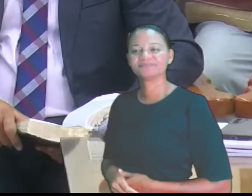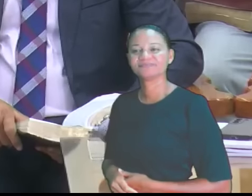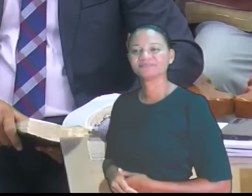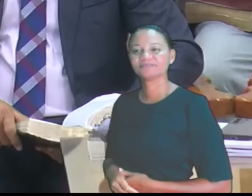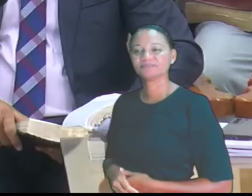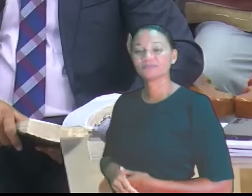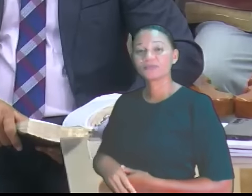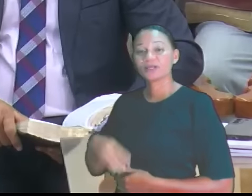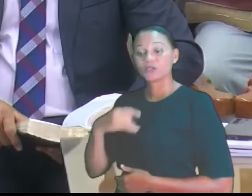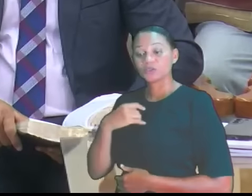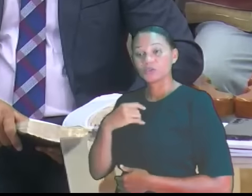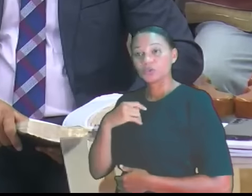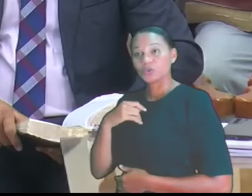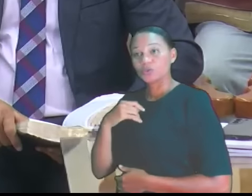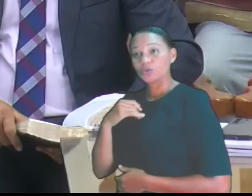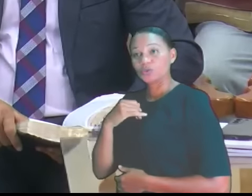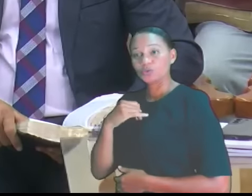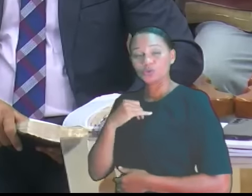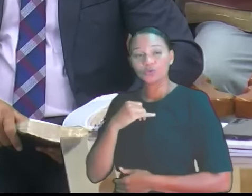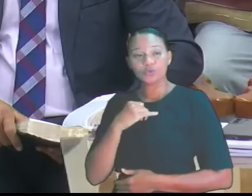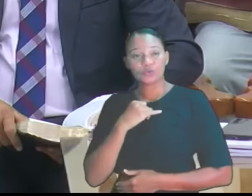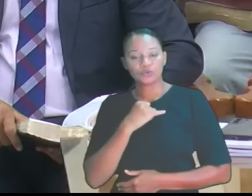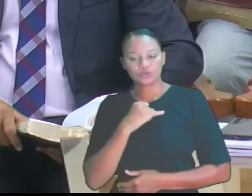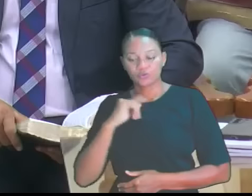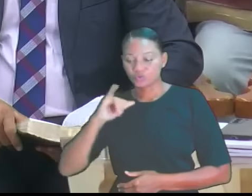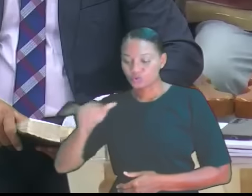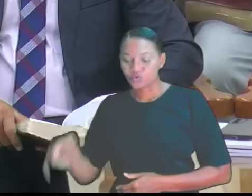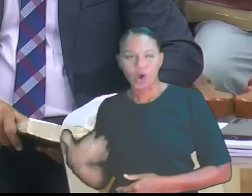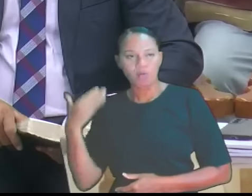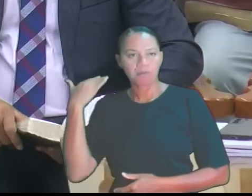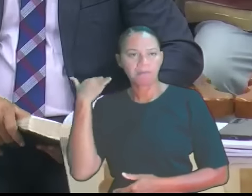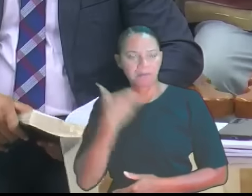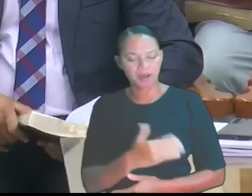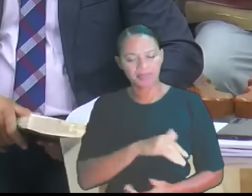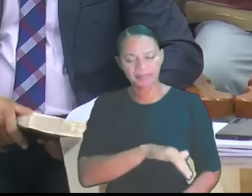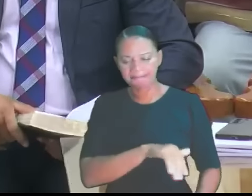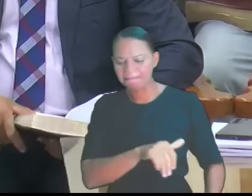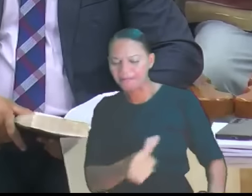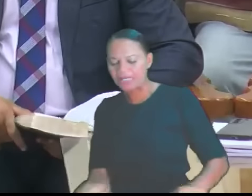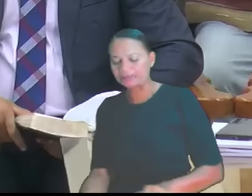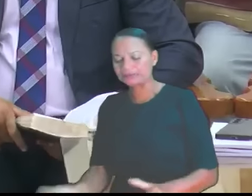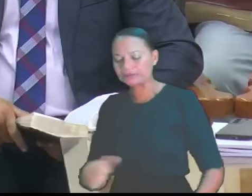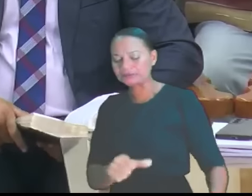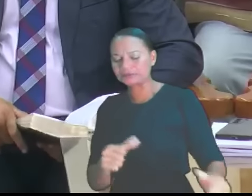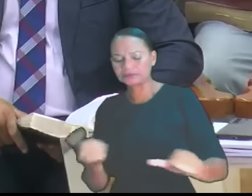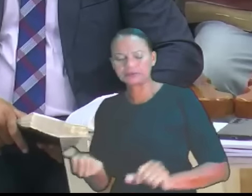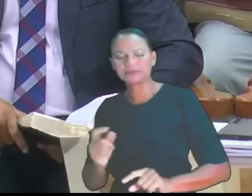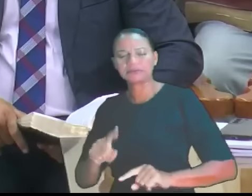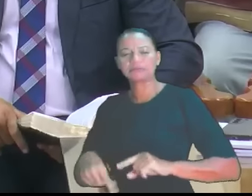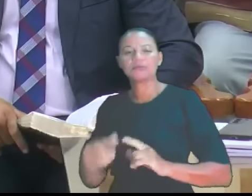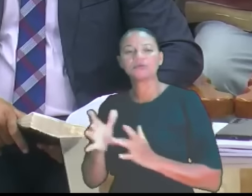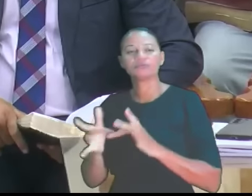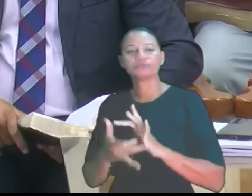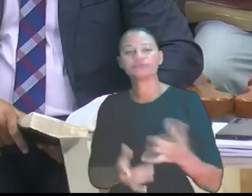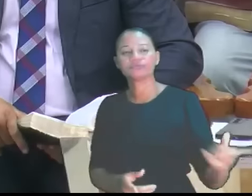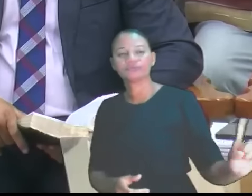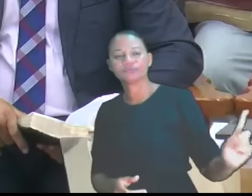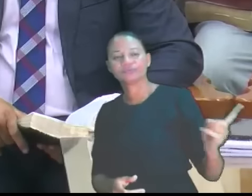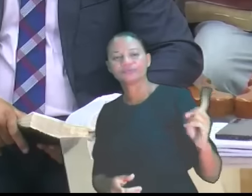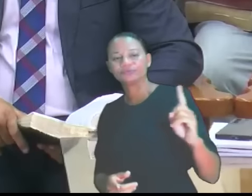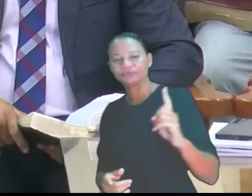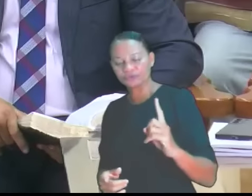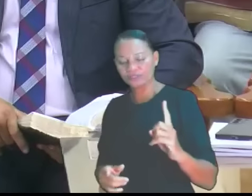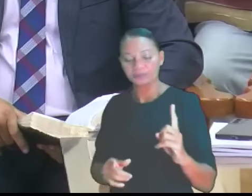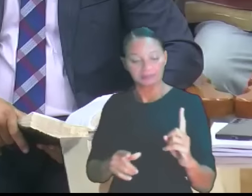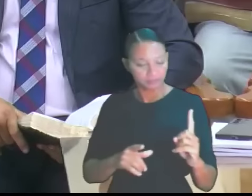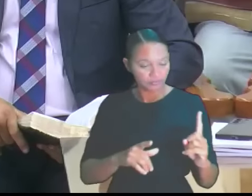João está batizando, daqui a pouco entra Jesus. E quando ele sai das águas após ser batizado, diz a Bíblia que o